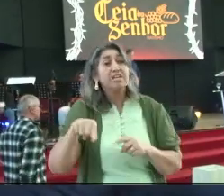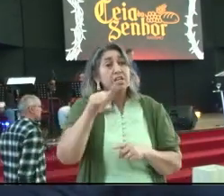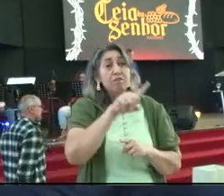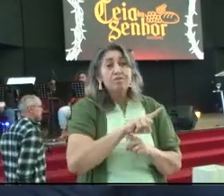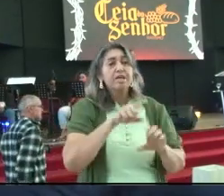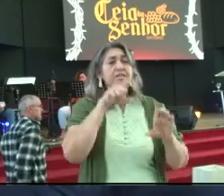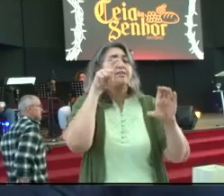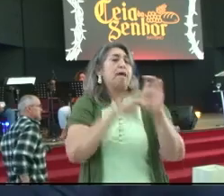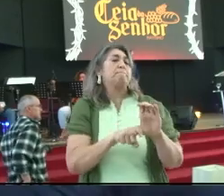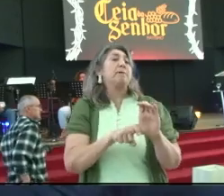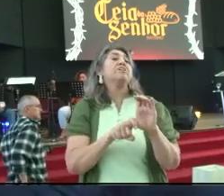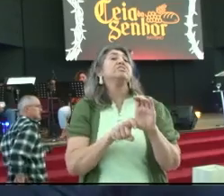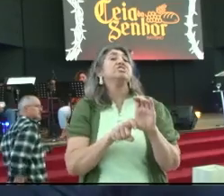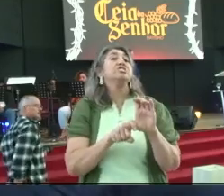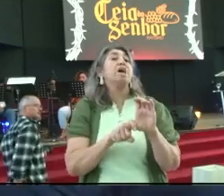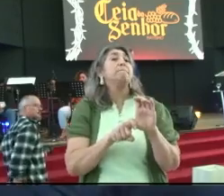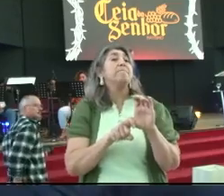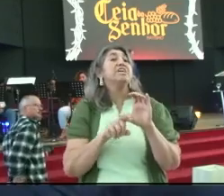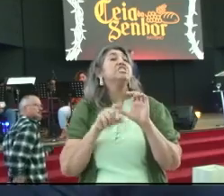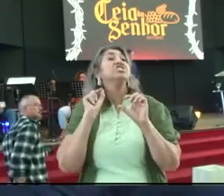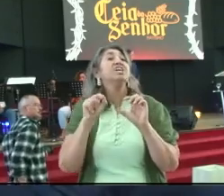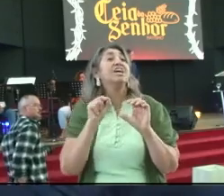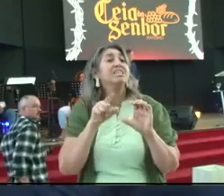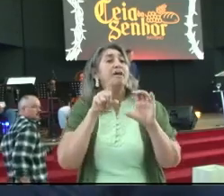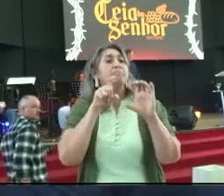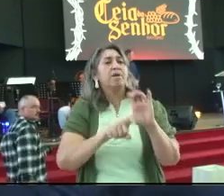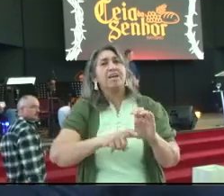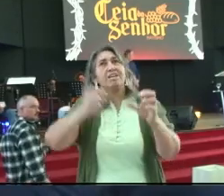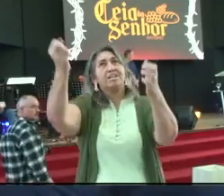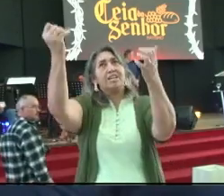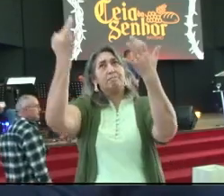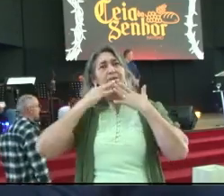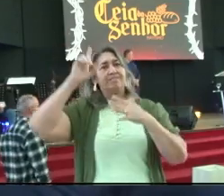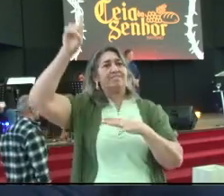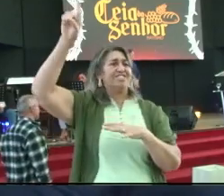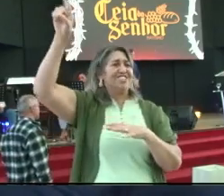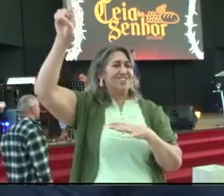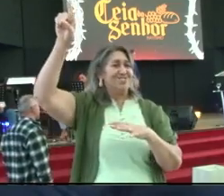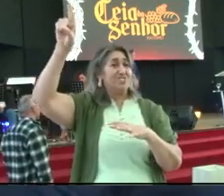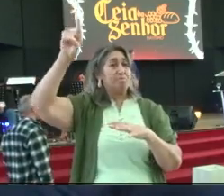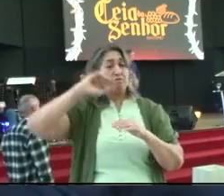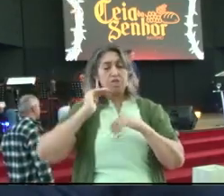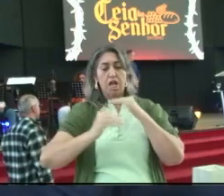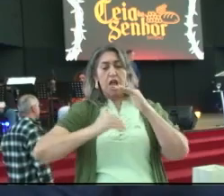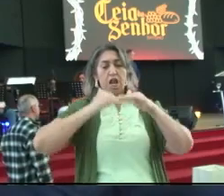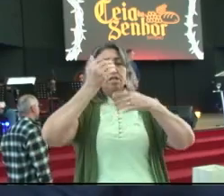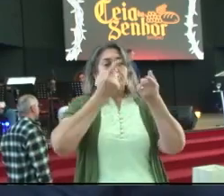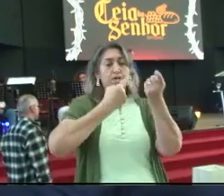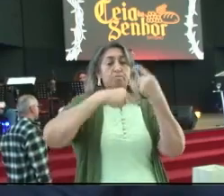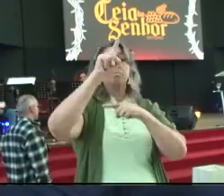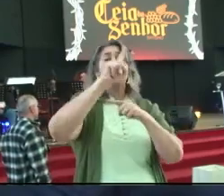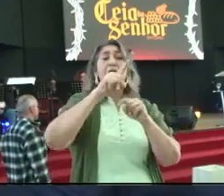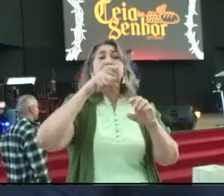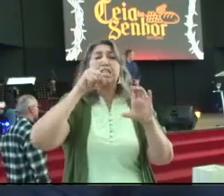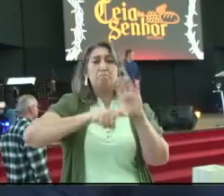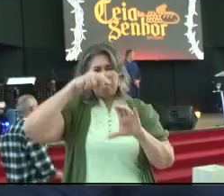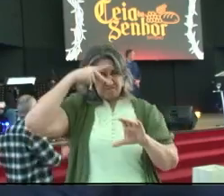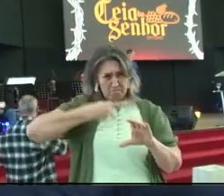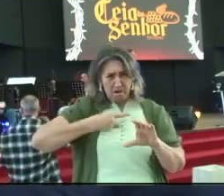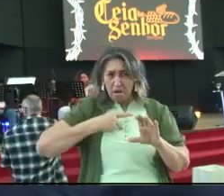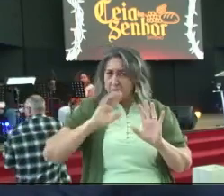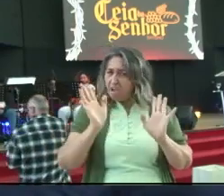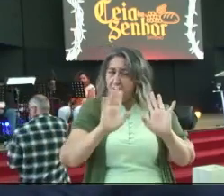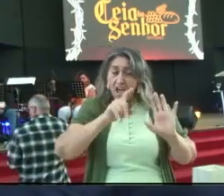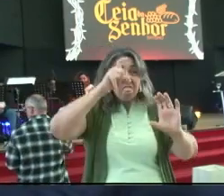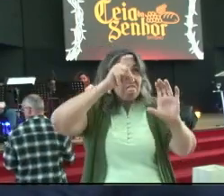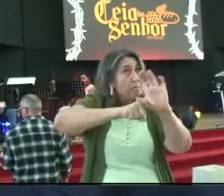você depende acima de tudo da bênção de Deus para crescer, para prosperar,